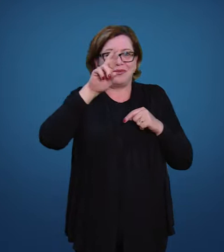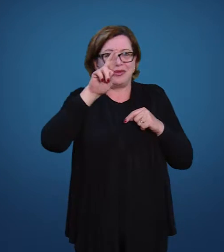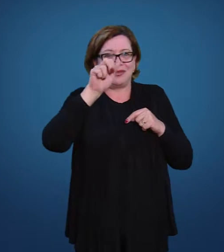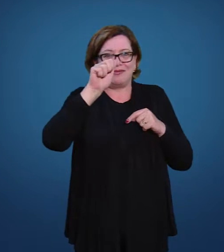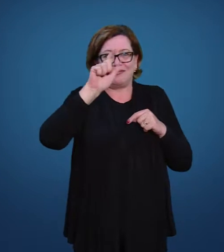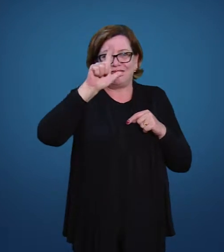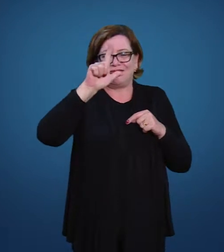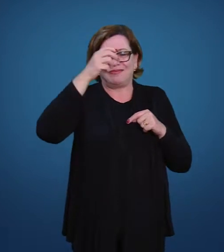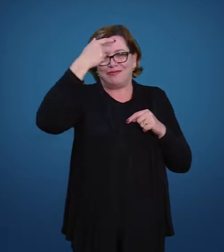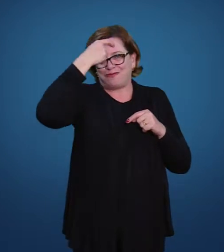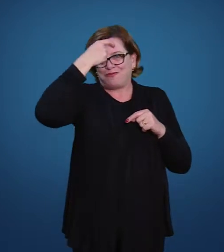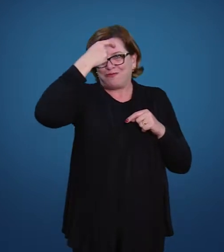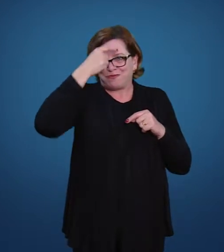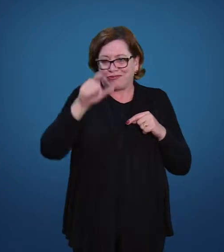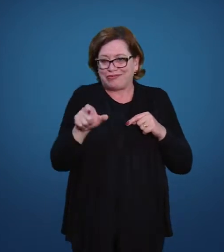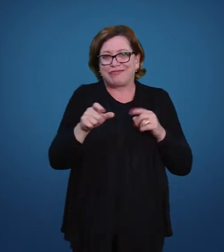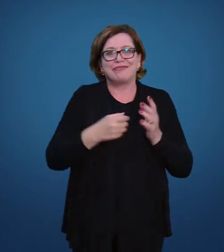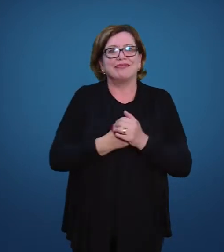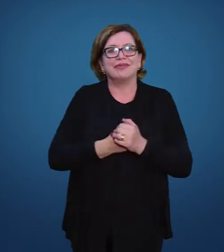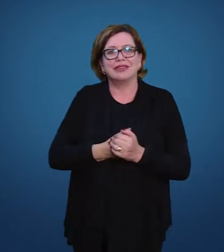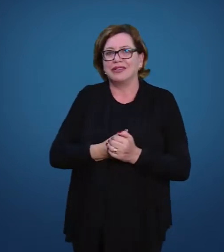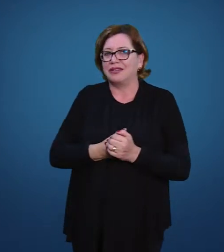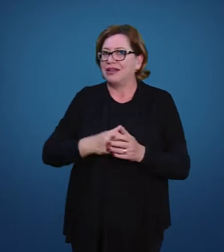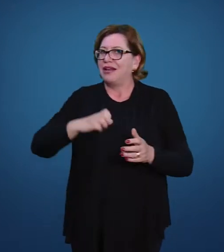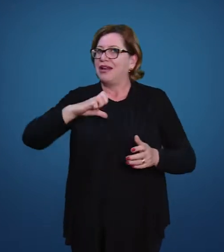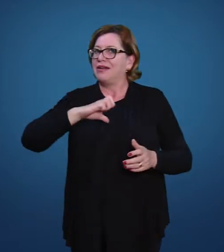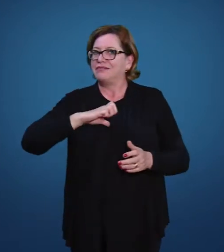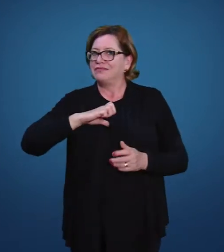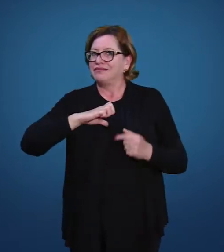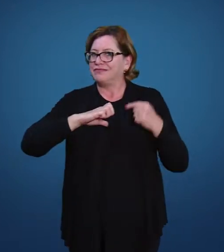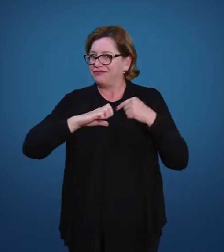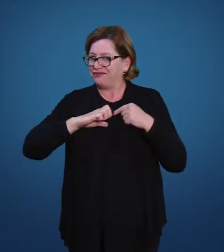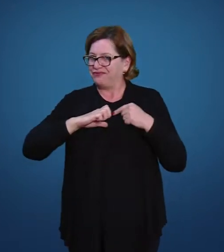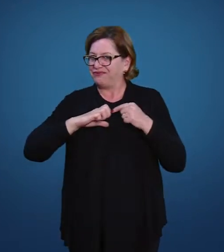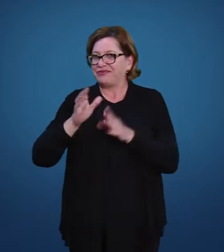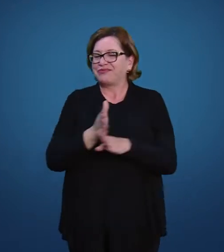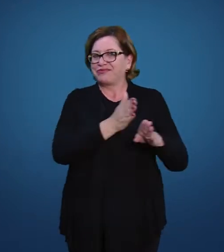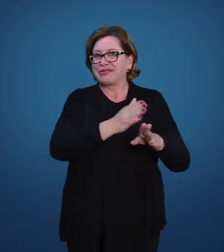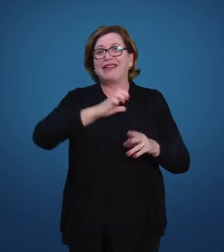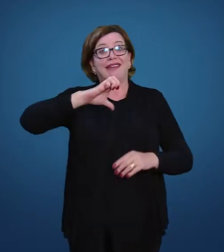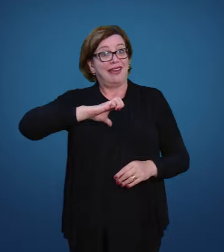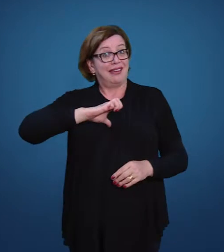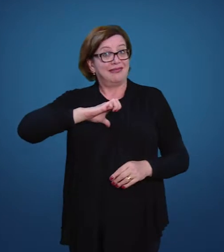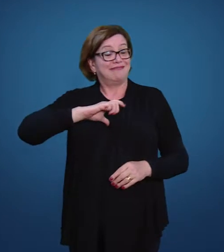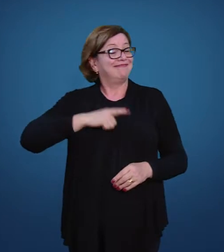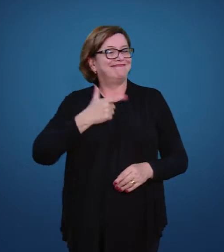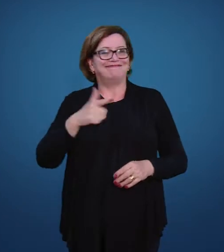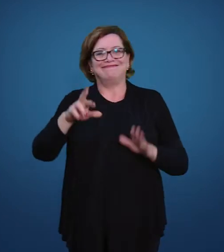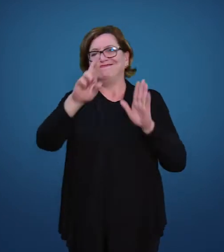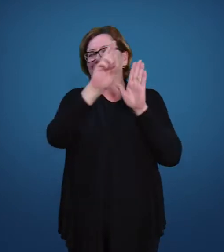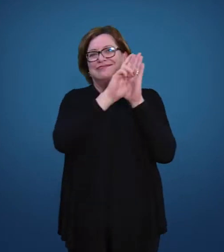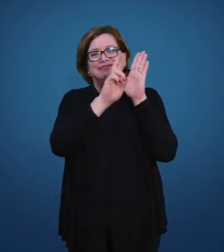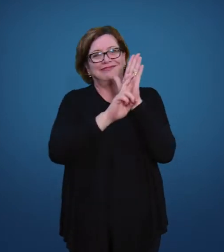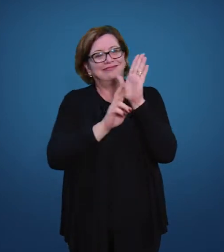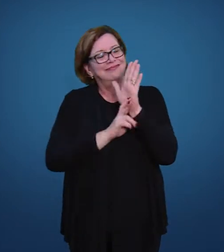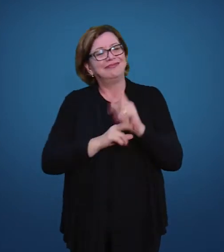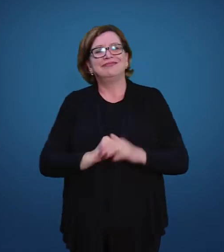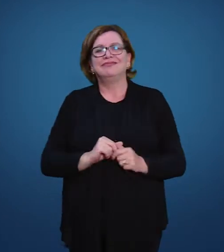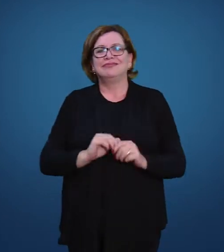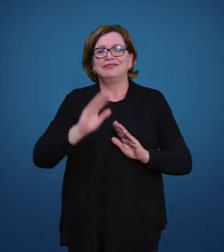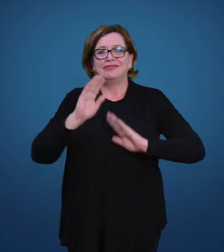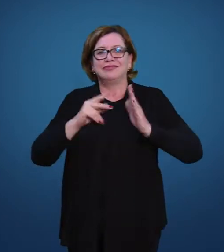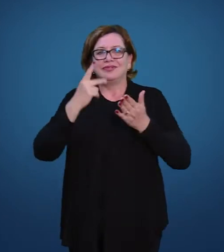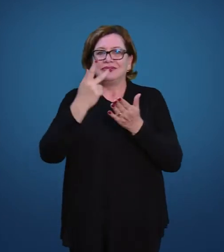A ética, ela não se submete a regras. Então, é um erro, por exemplo, quando